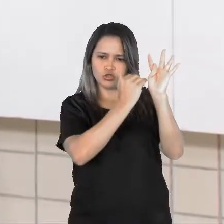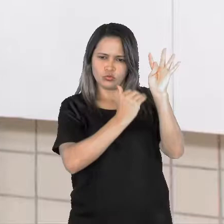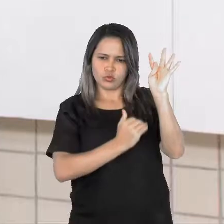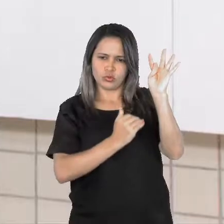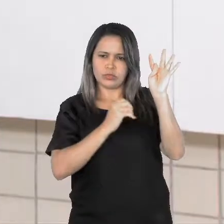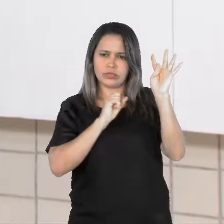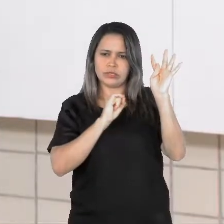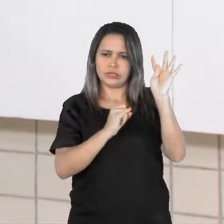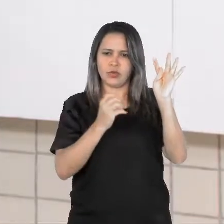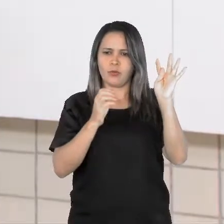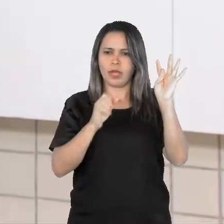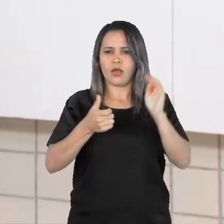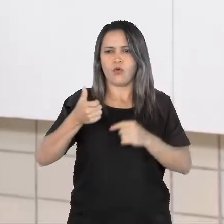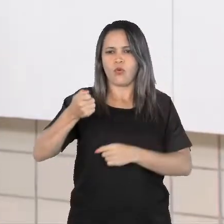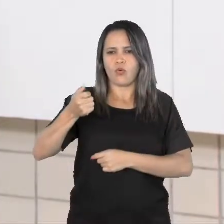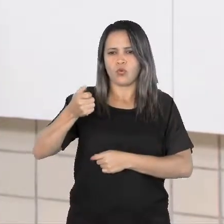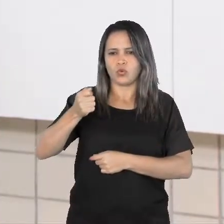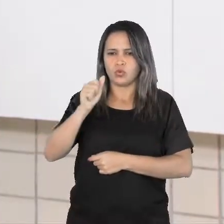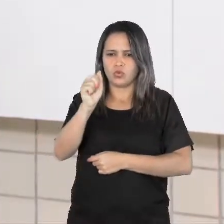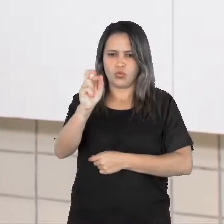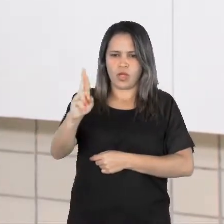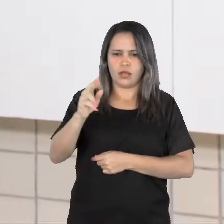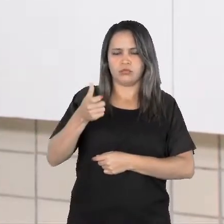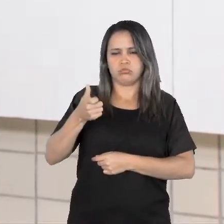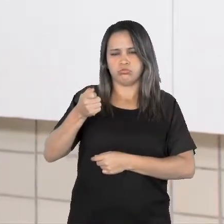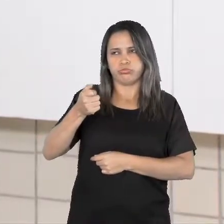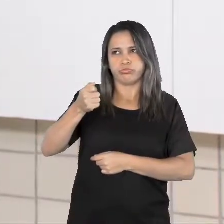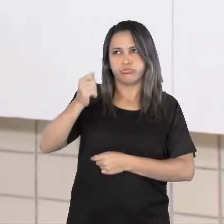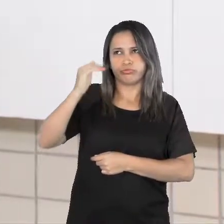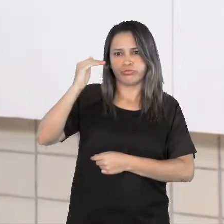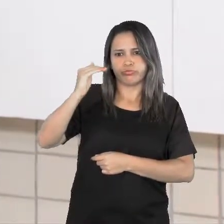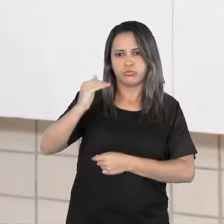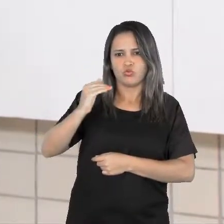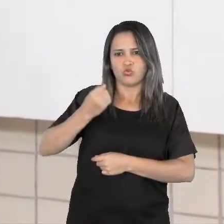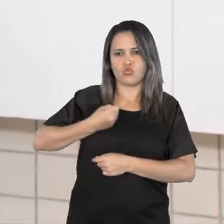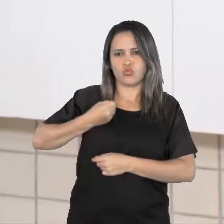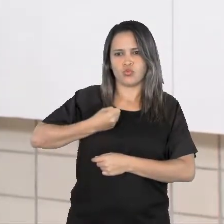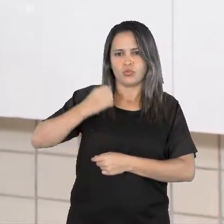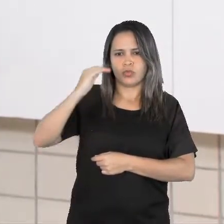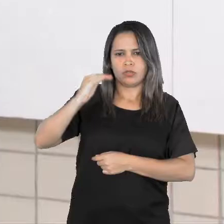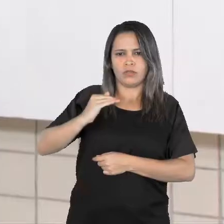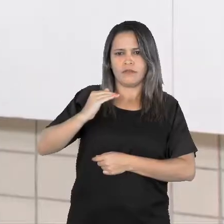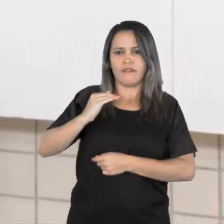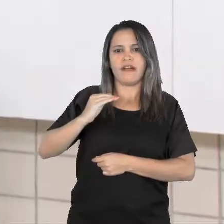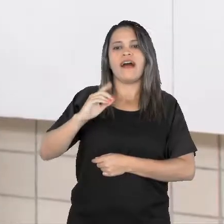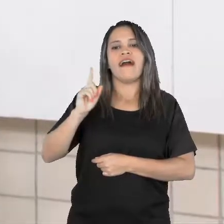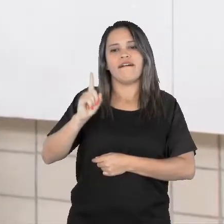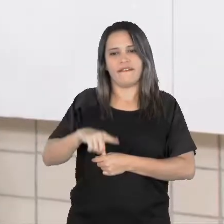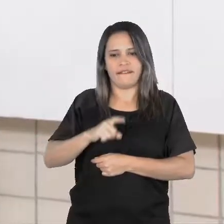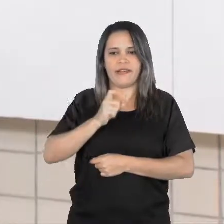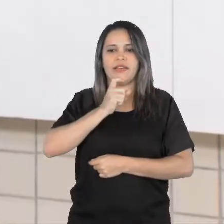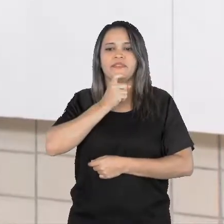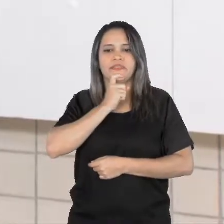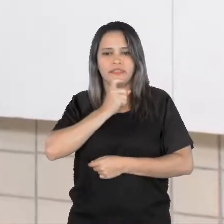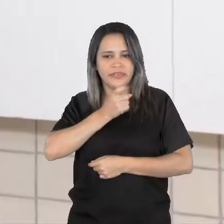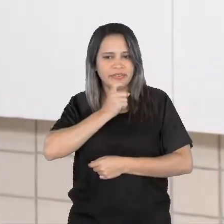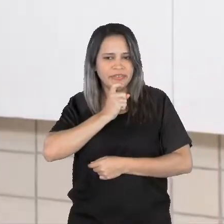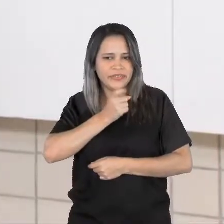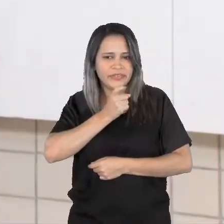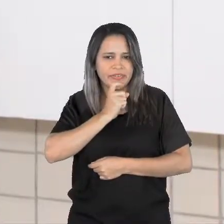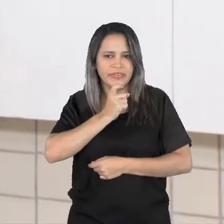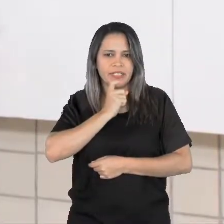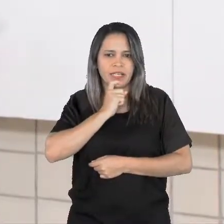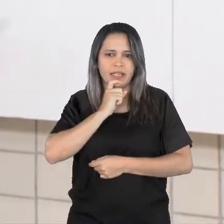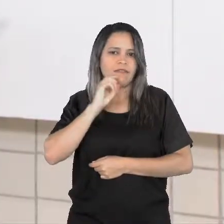pegar o controle do ar-condicionado e diminuir os números, vai ficar mais frio e não